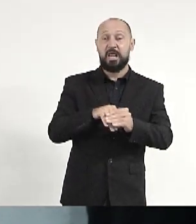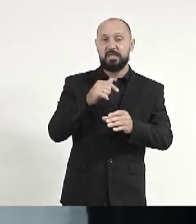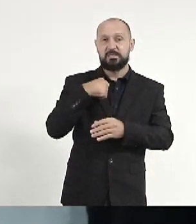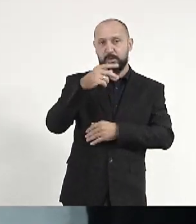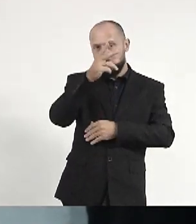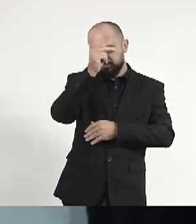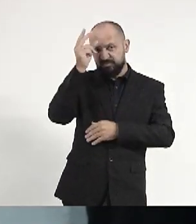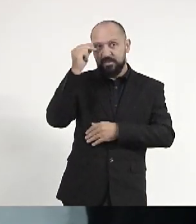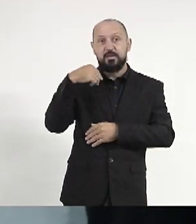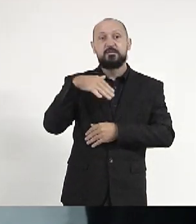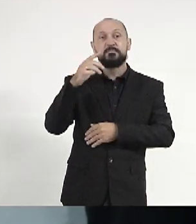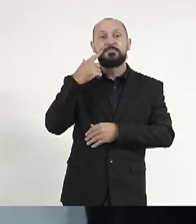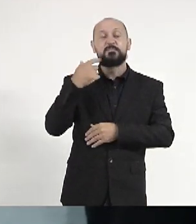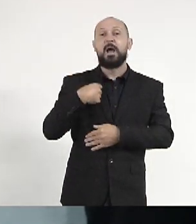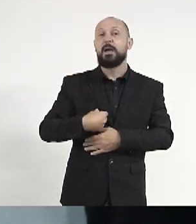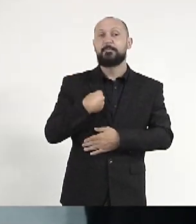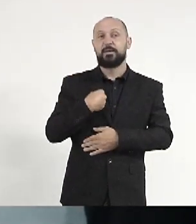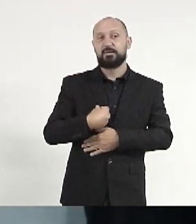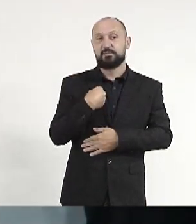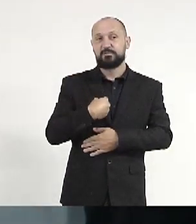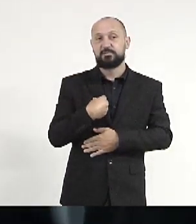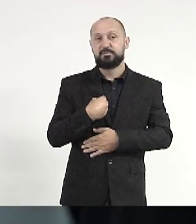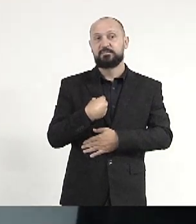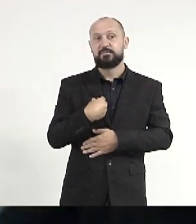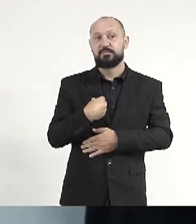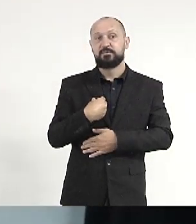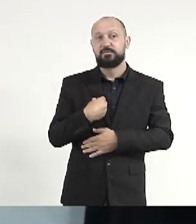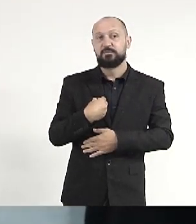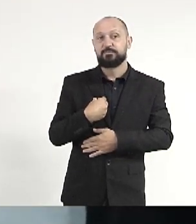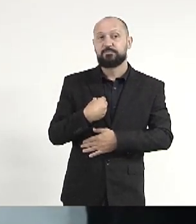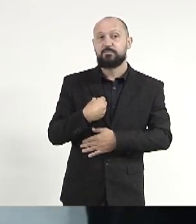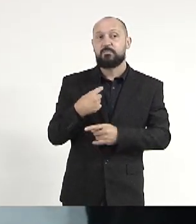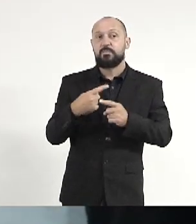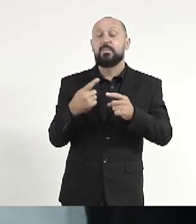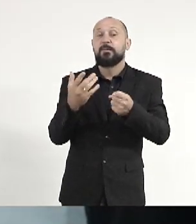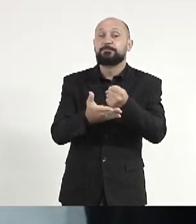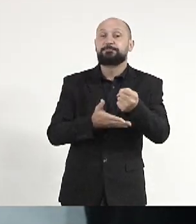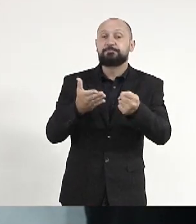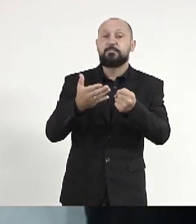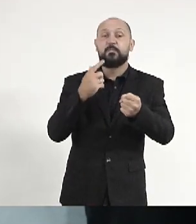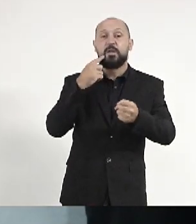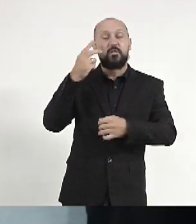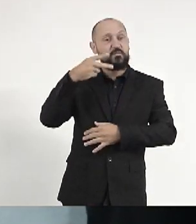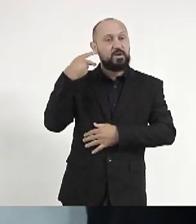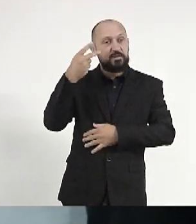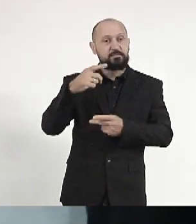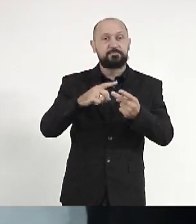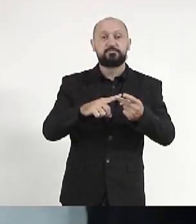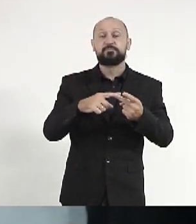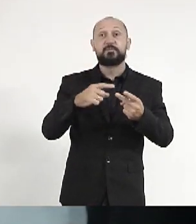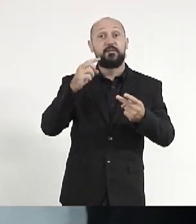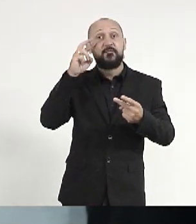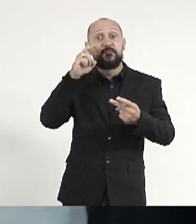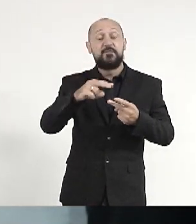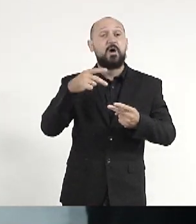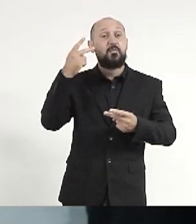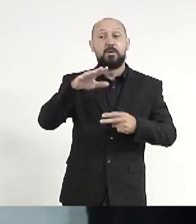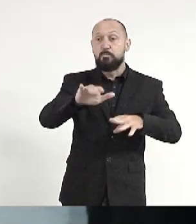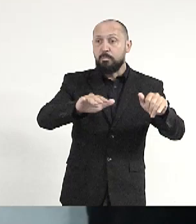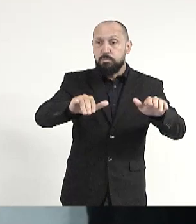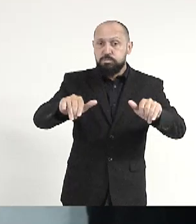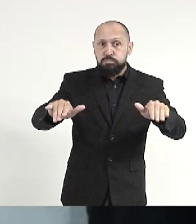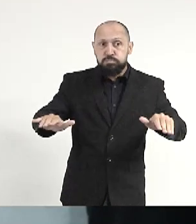municipal é a eleição que mais comparece, porque é onde é a base, é os vereadores, é a eleição municipal, os vereadores